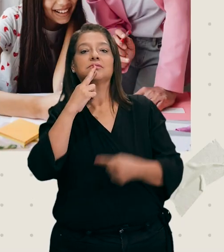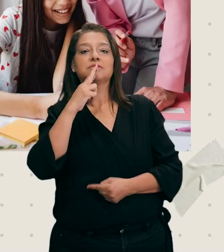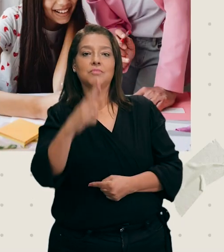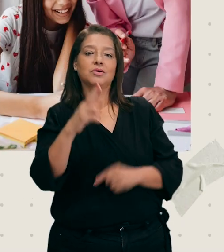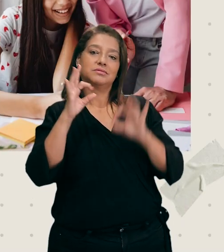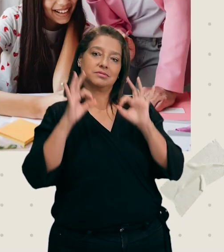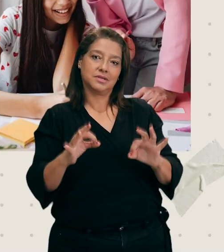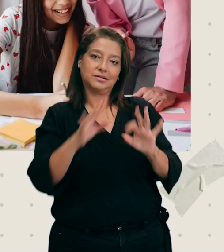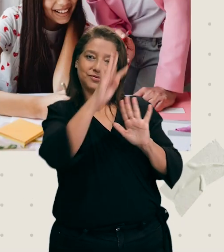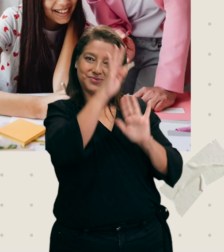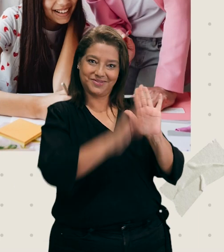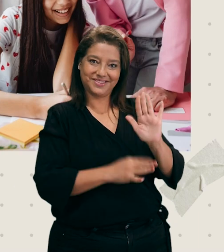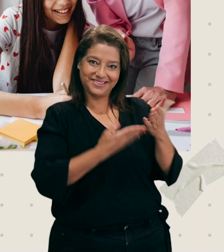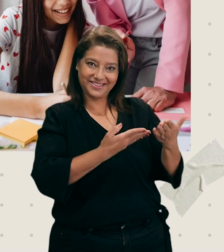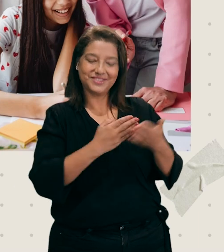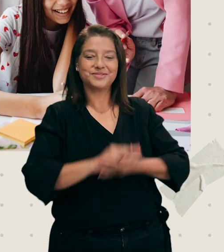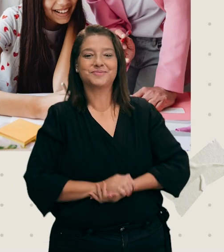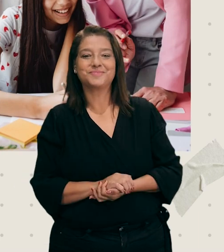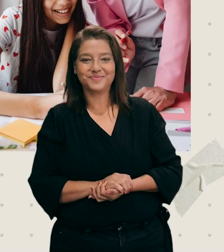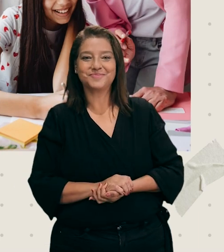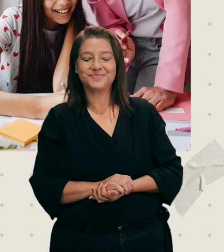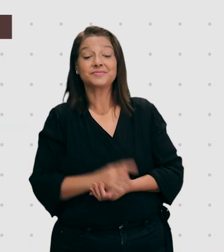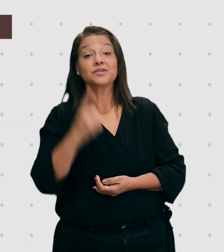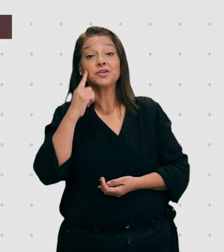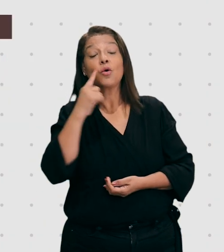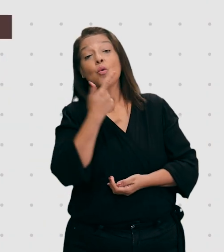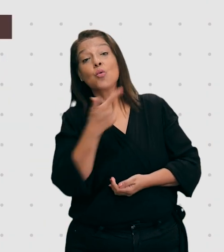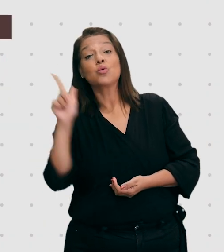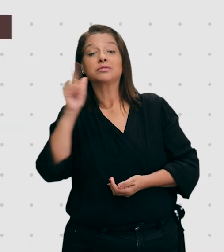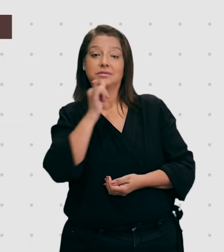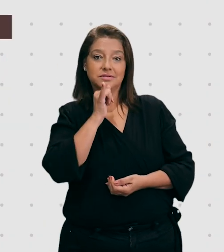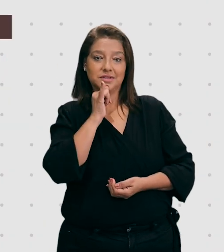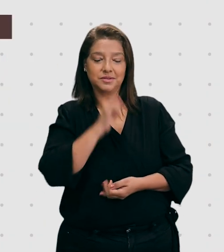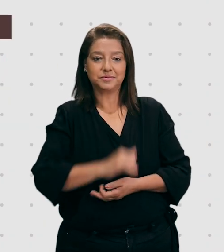ao que o texto faz. Vamos para um outro caso.